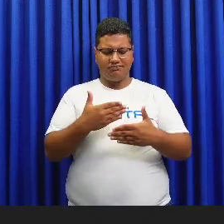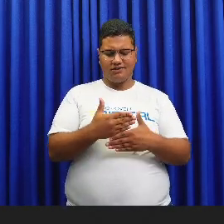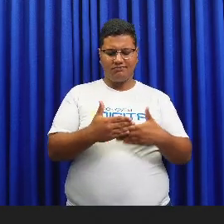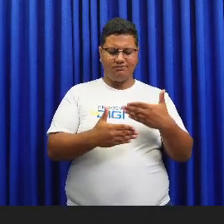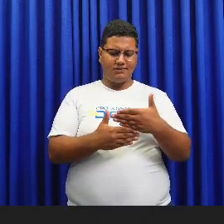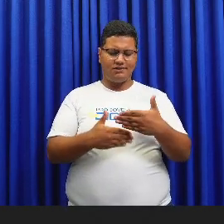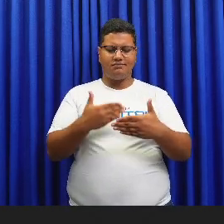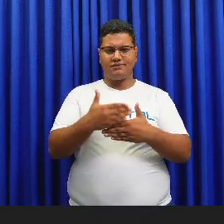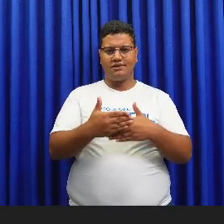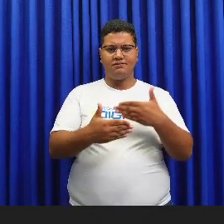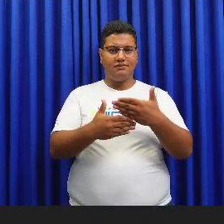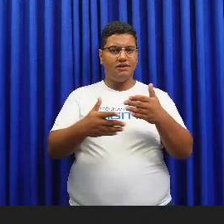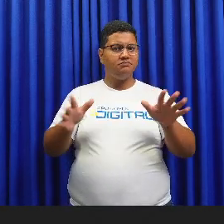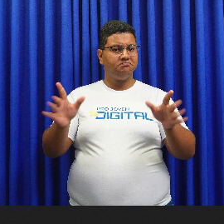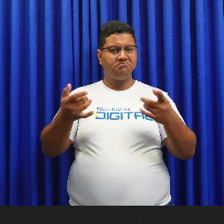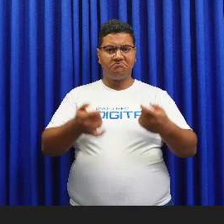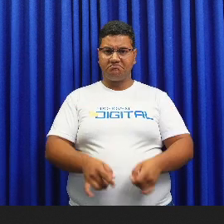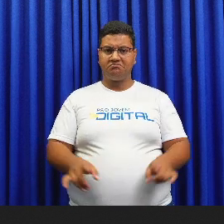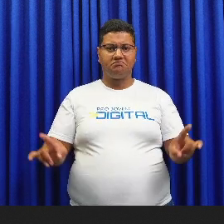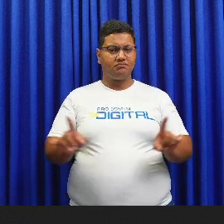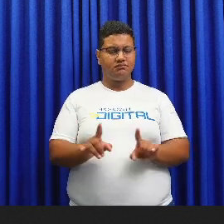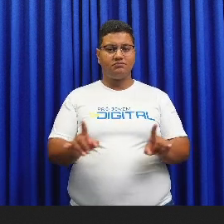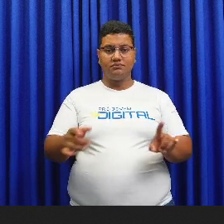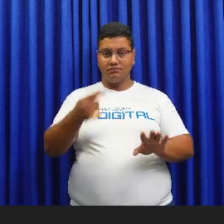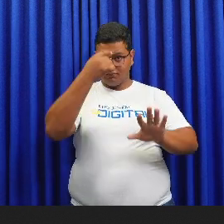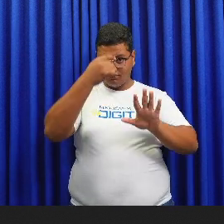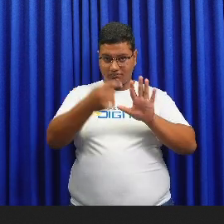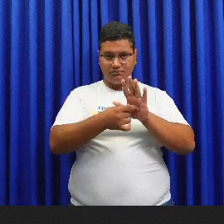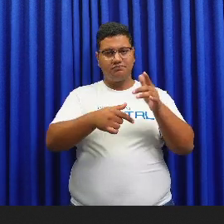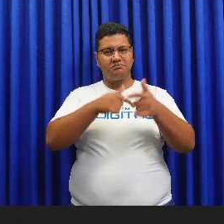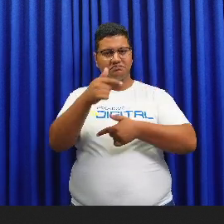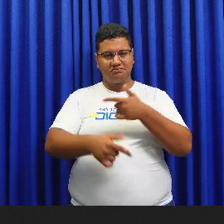a inteligência artificial para trabalhar para você, beleza?